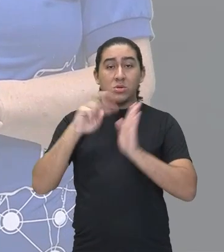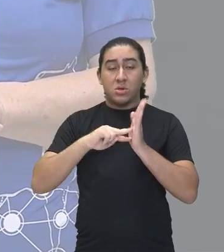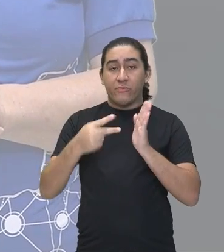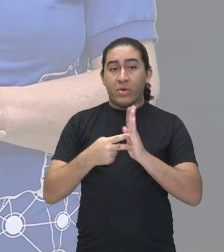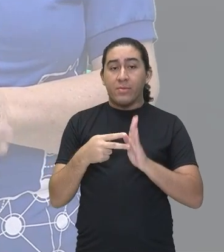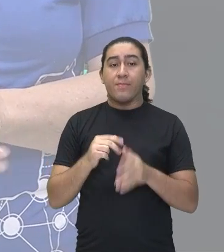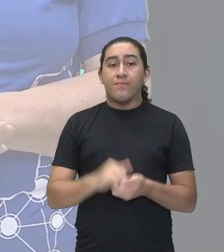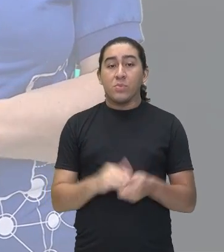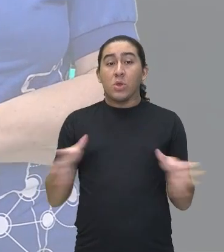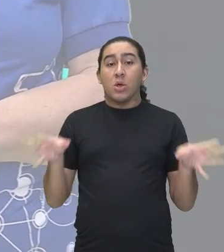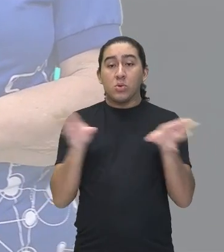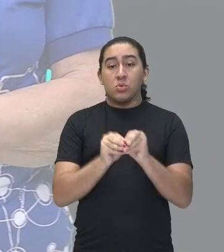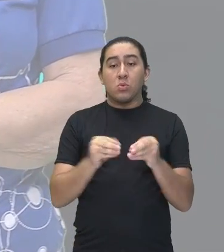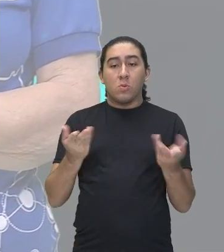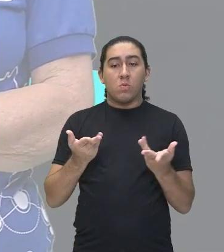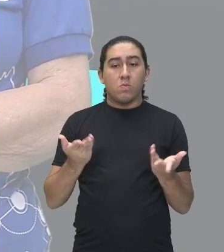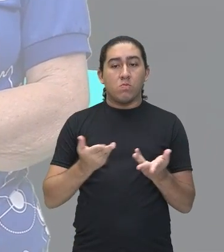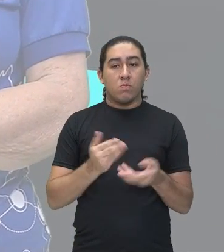dessas cartas.